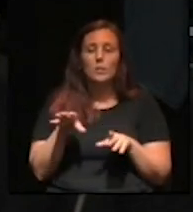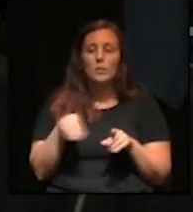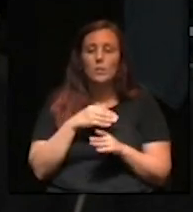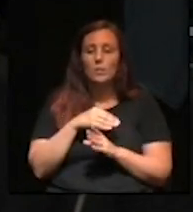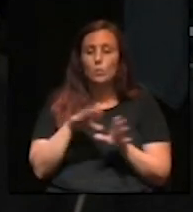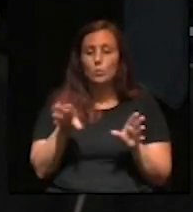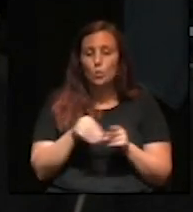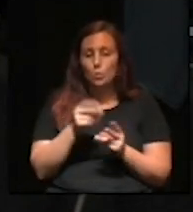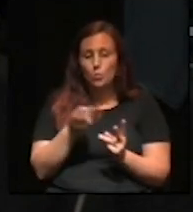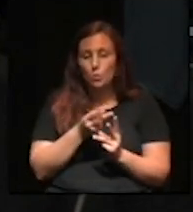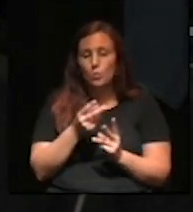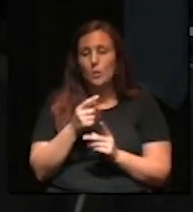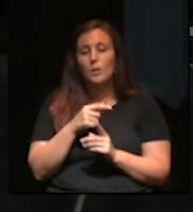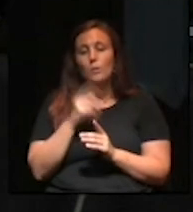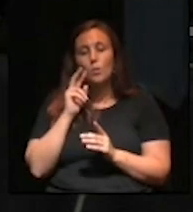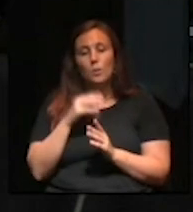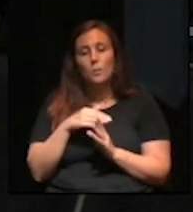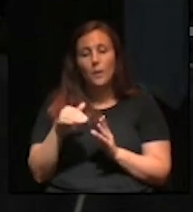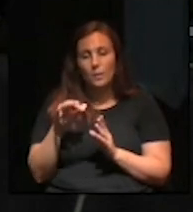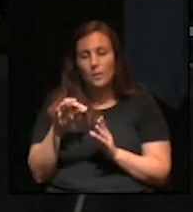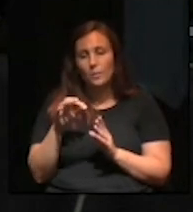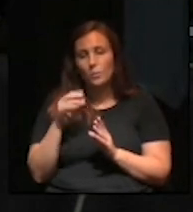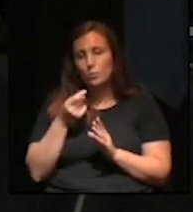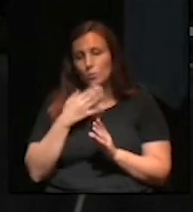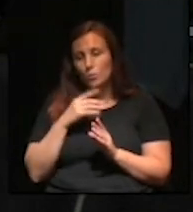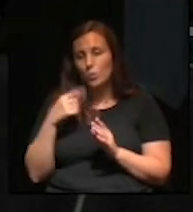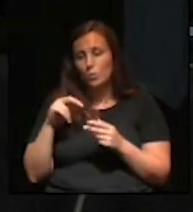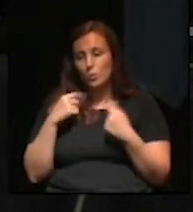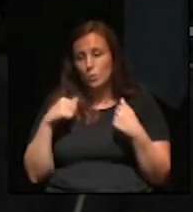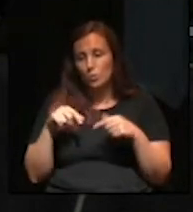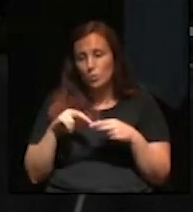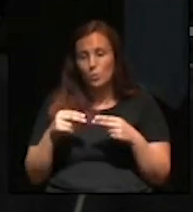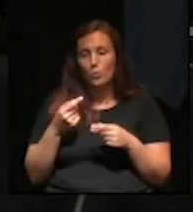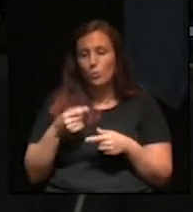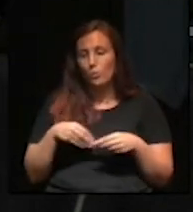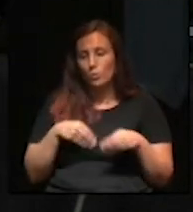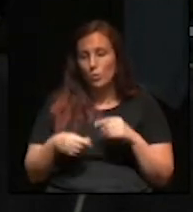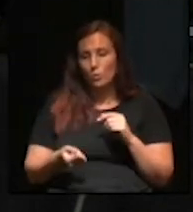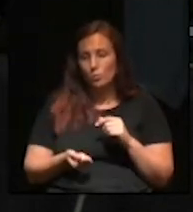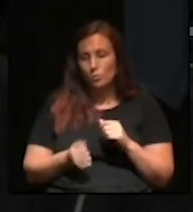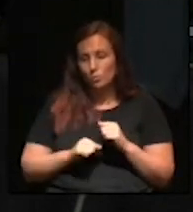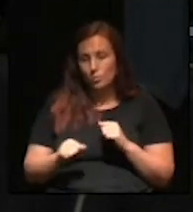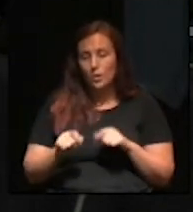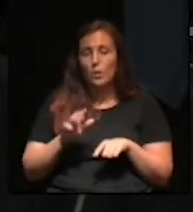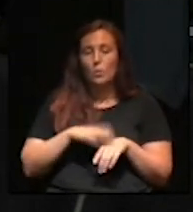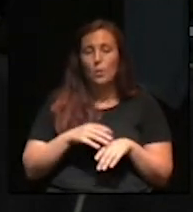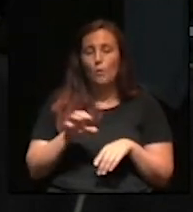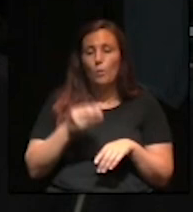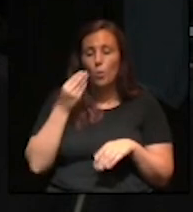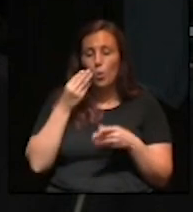do empréstimo em causa. Votámos contra este empréstimo em reunião de Câmara, um sinal de discordância com esta forma de gerir as